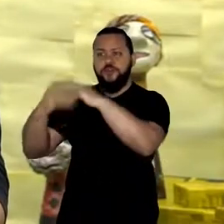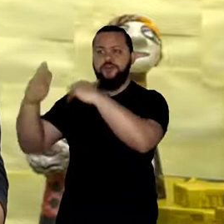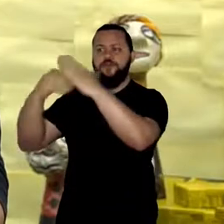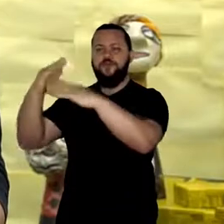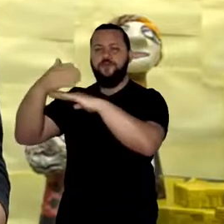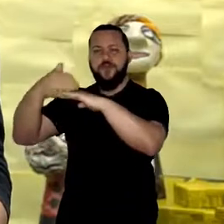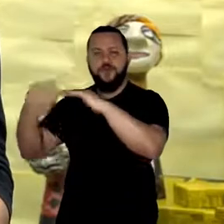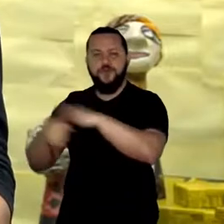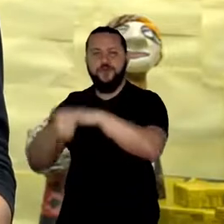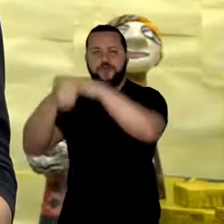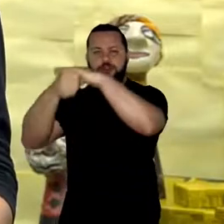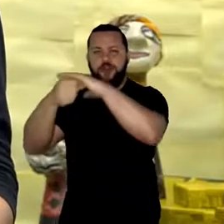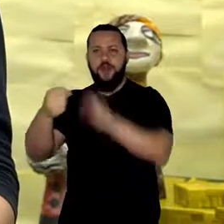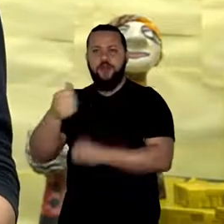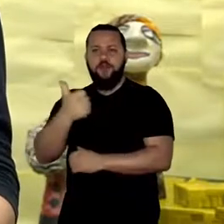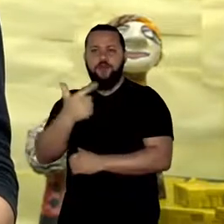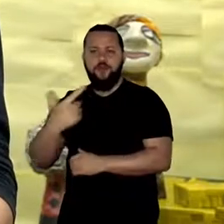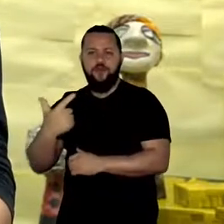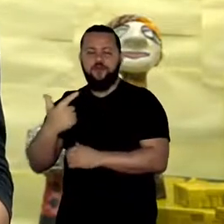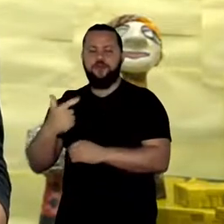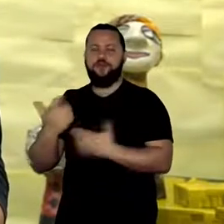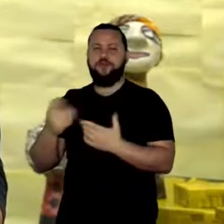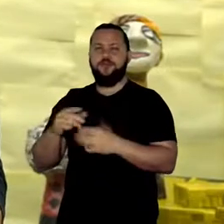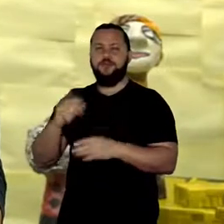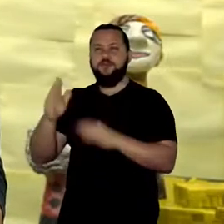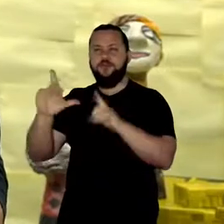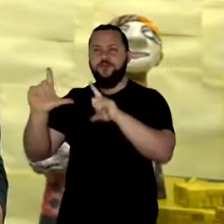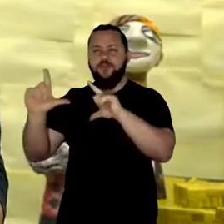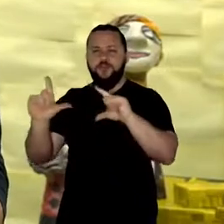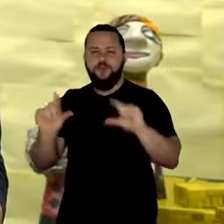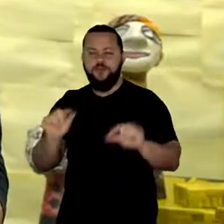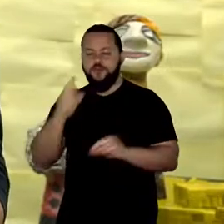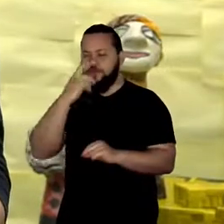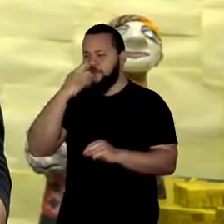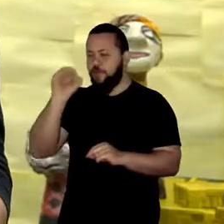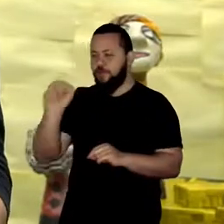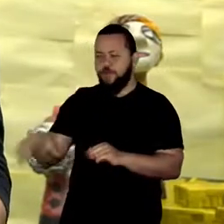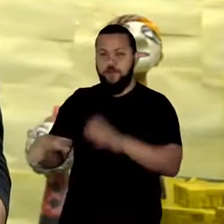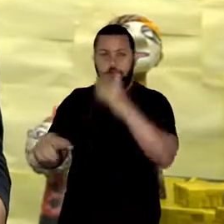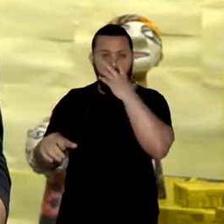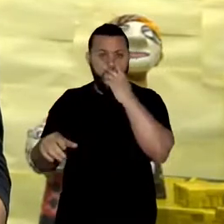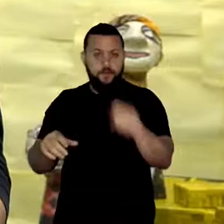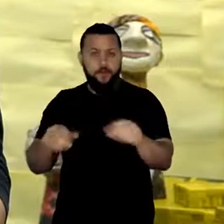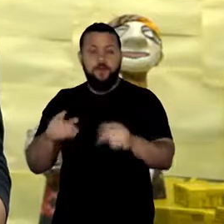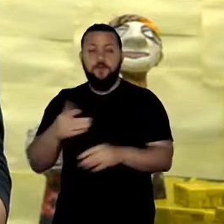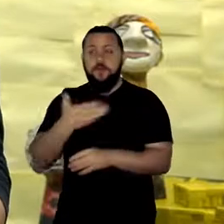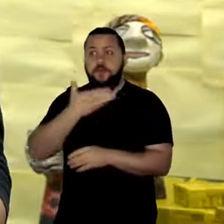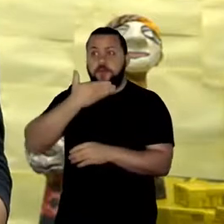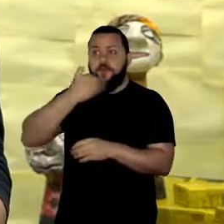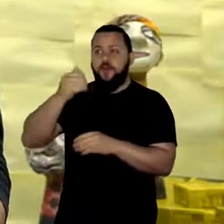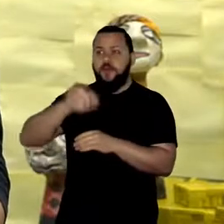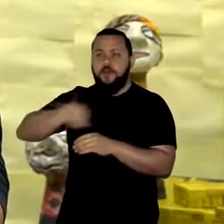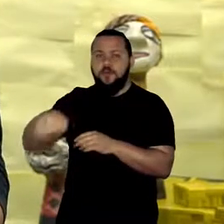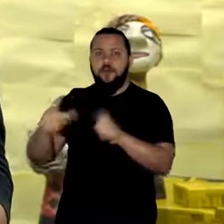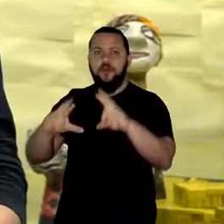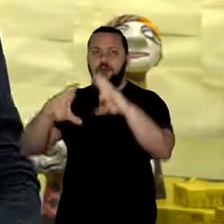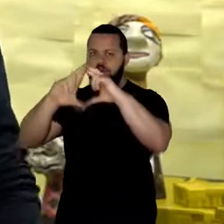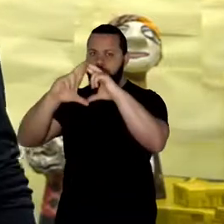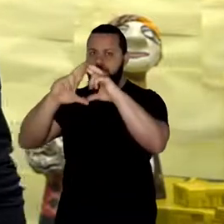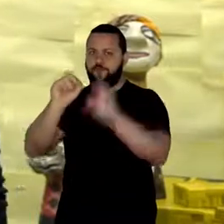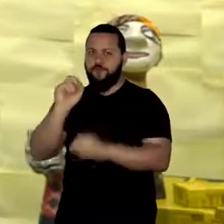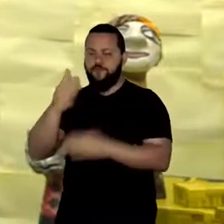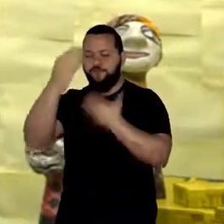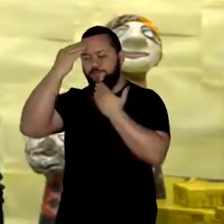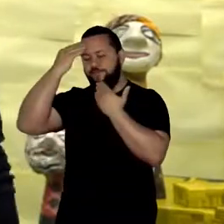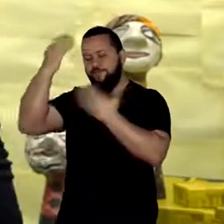Produção Responsáveis, que versa sobre a redução de resíduos por meio da prevenção, reciclagem e reuso. Obrigada por estarem com a gente e desejamos a